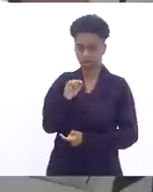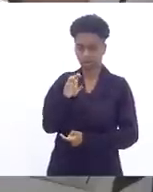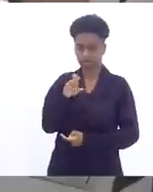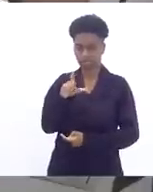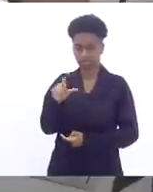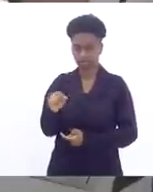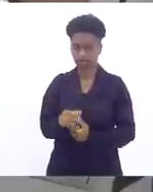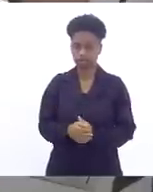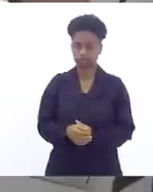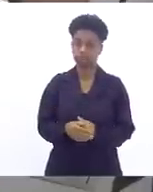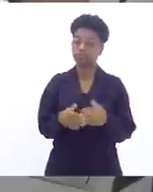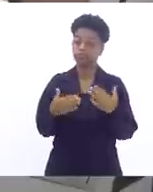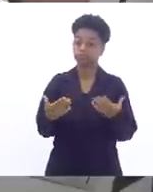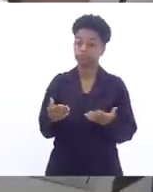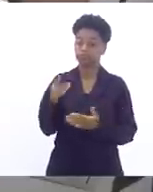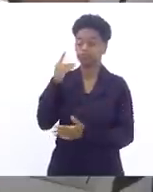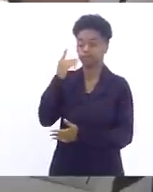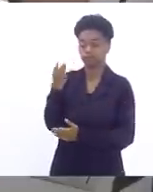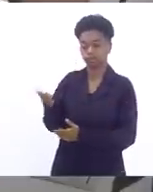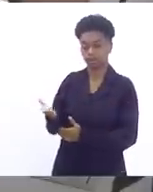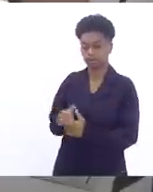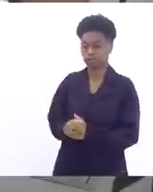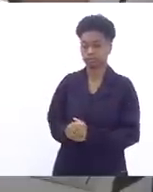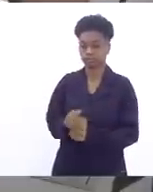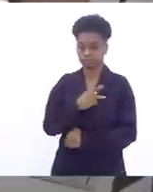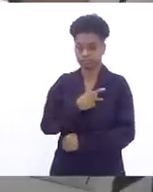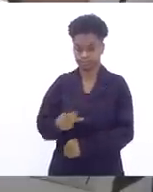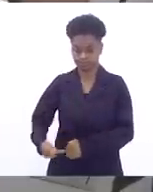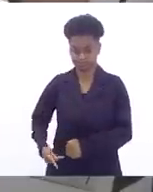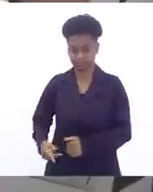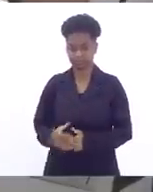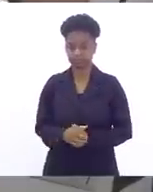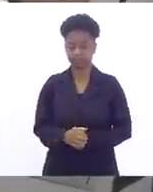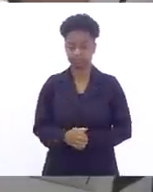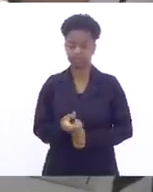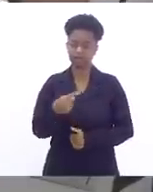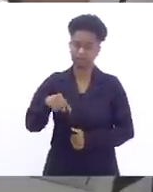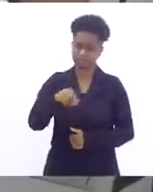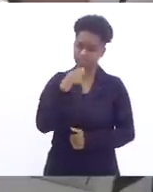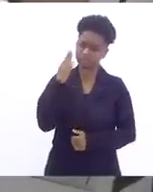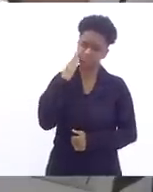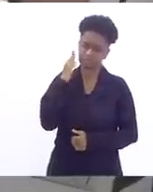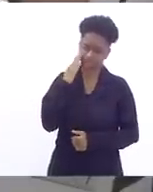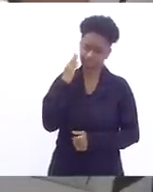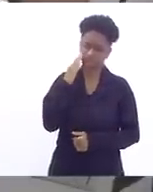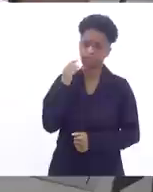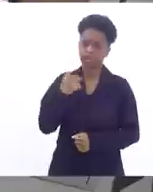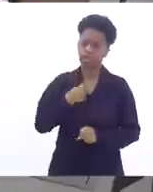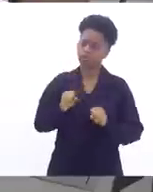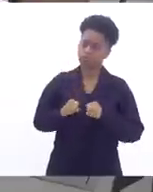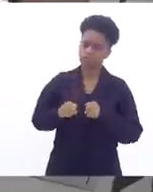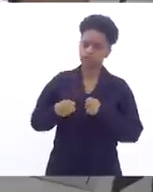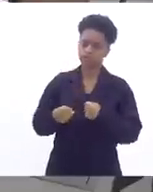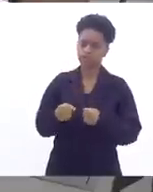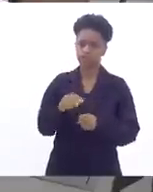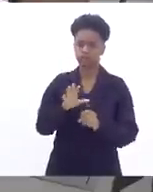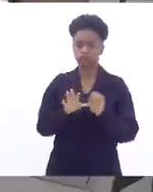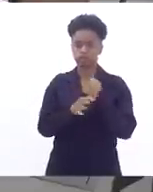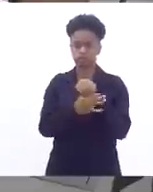bem deputada presidente todos sabem que eu sou um defensor da segurança pública